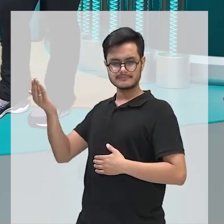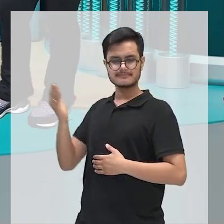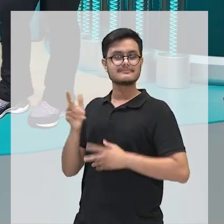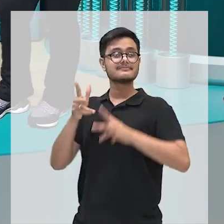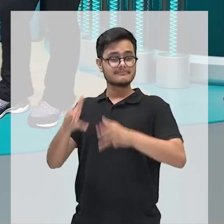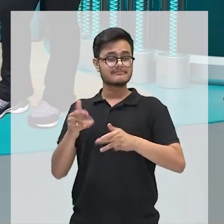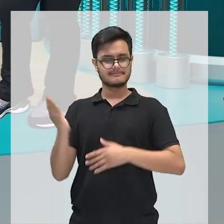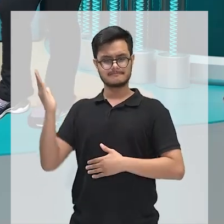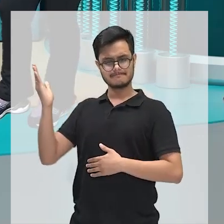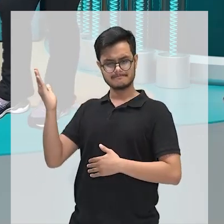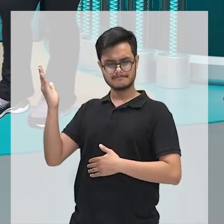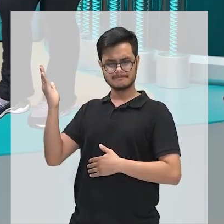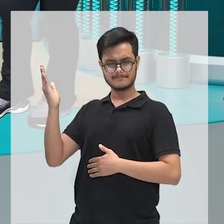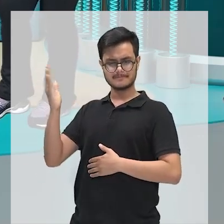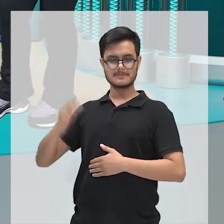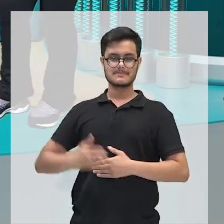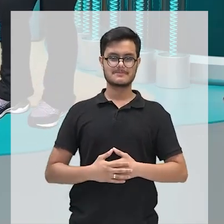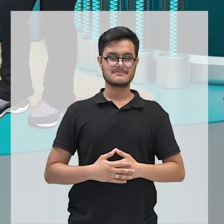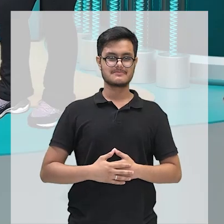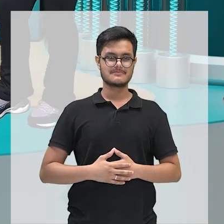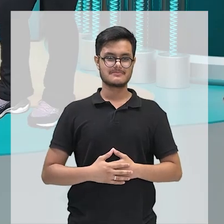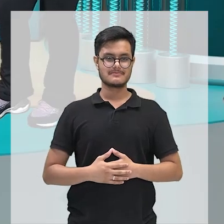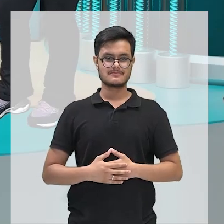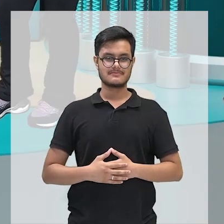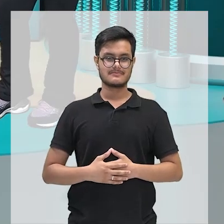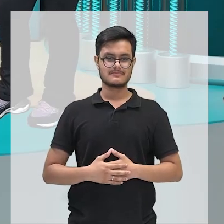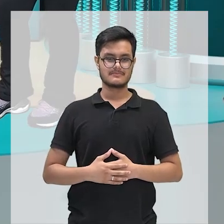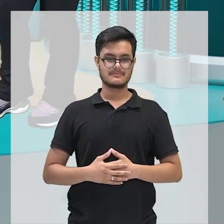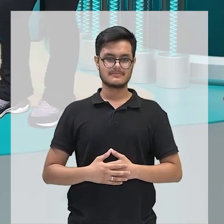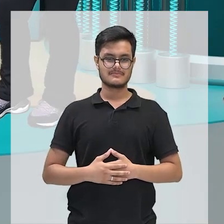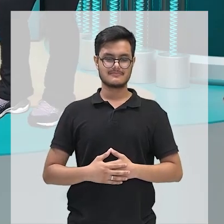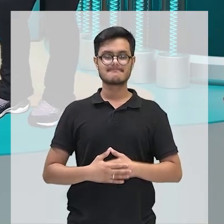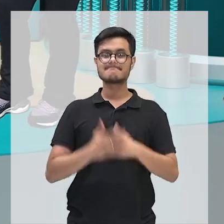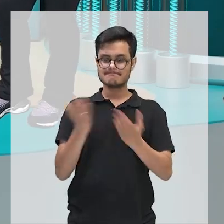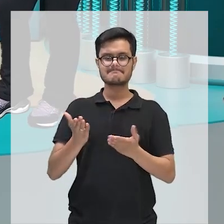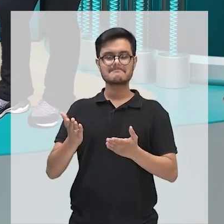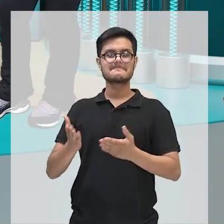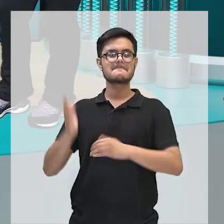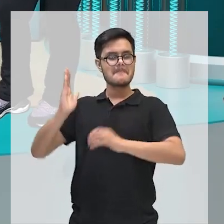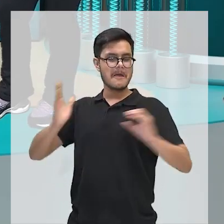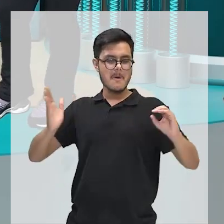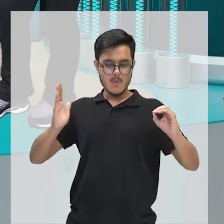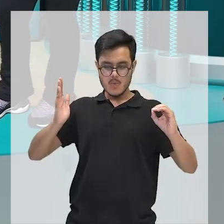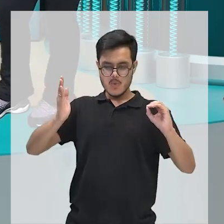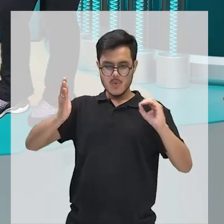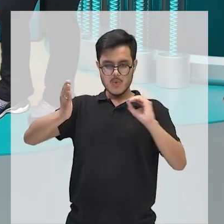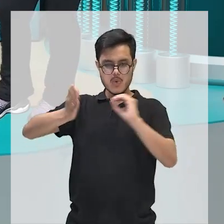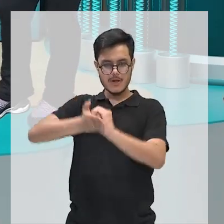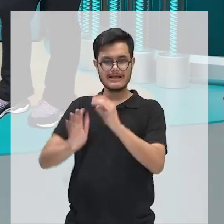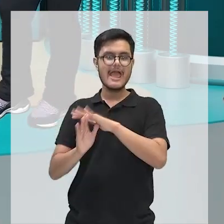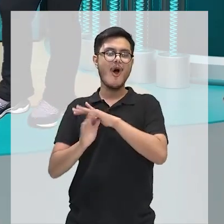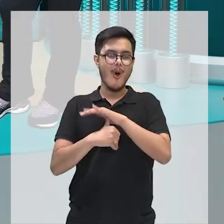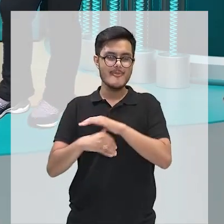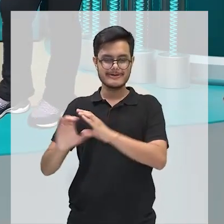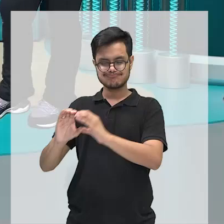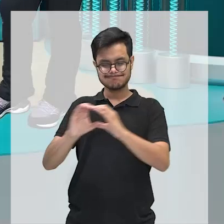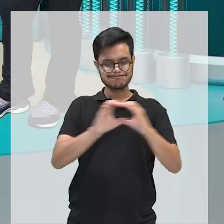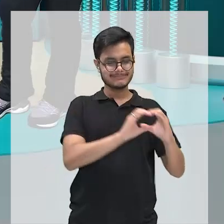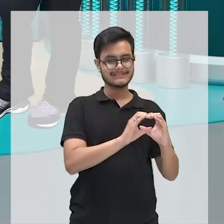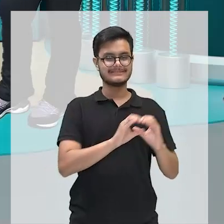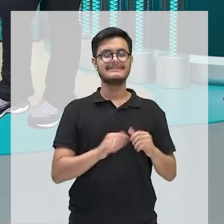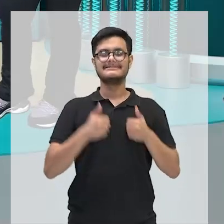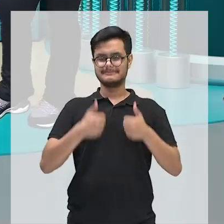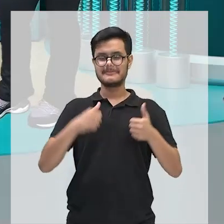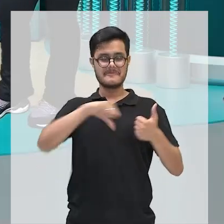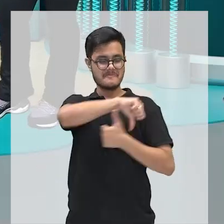formas de recepção, que é colocar o taco praticamente deitado no solo, como vocês estão vendo aí. Então, o desarme é